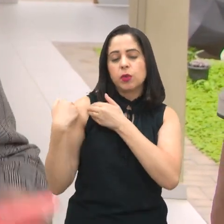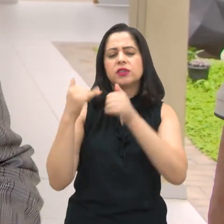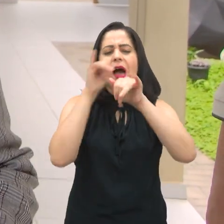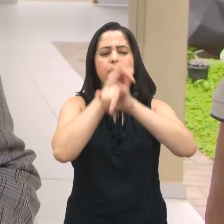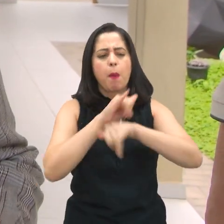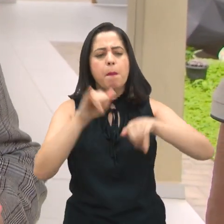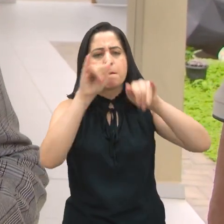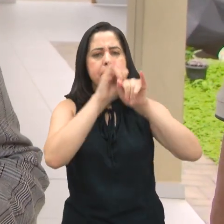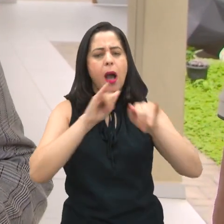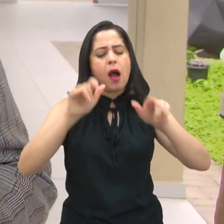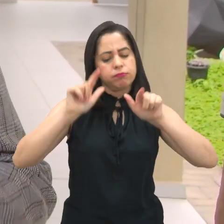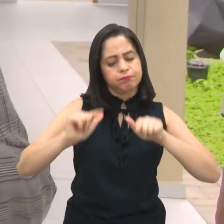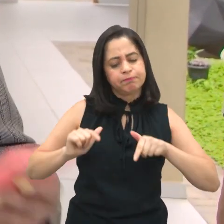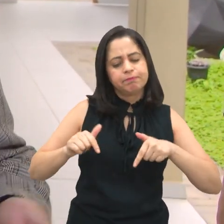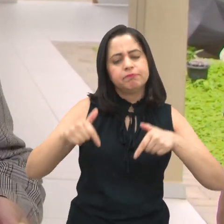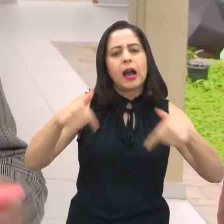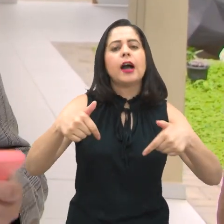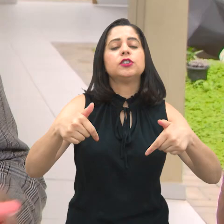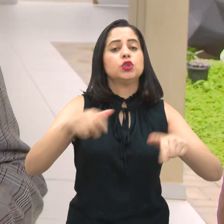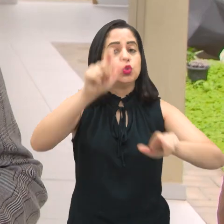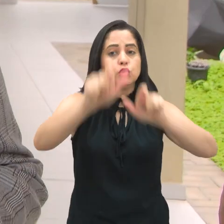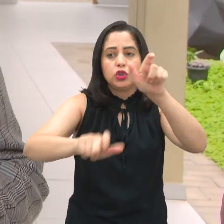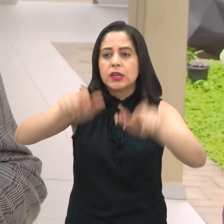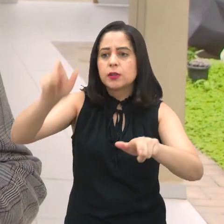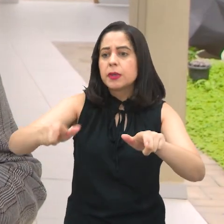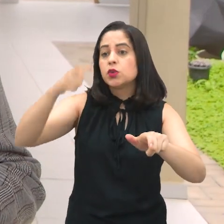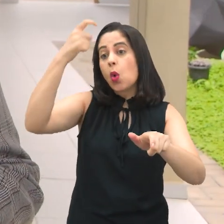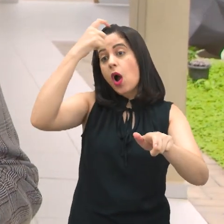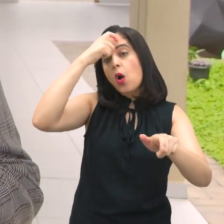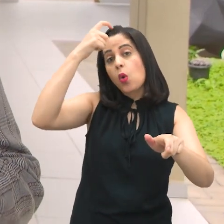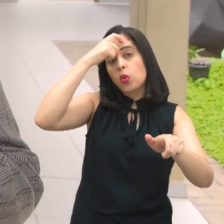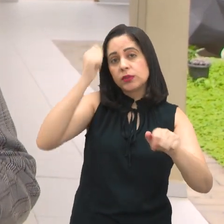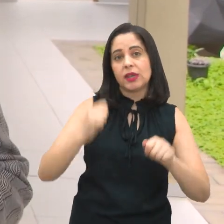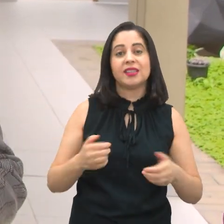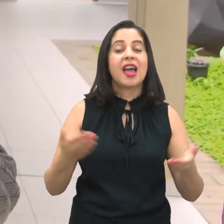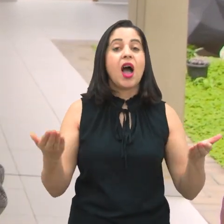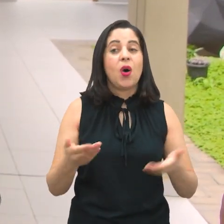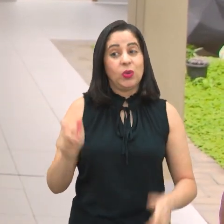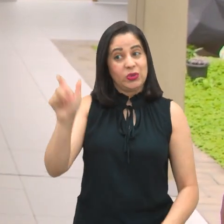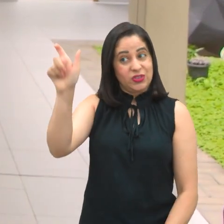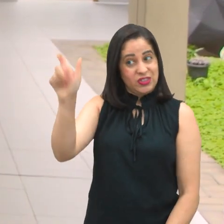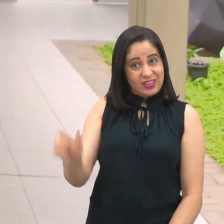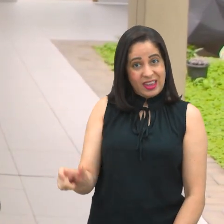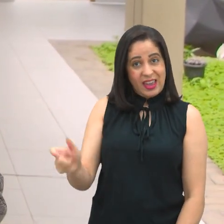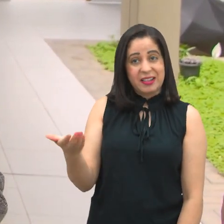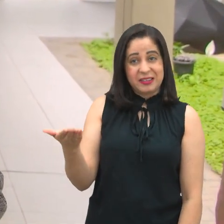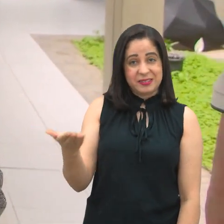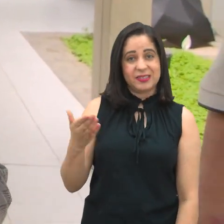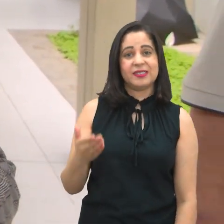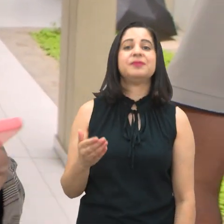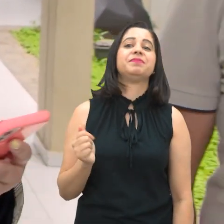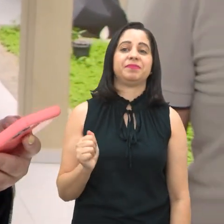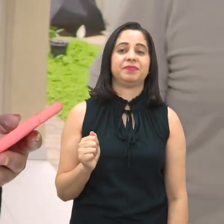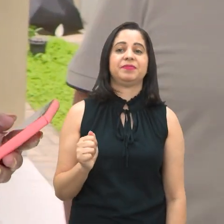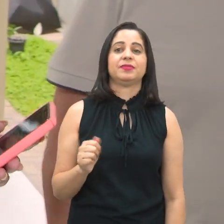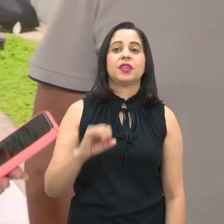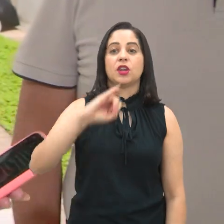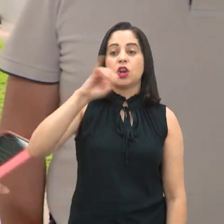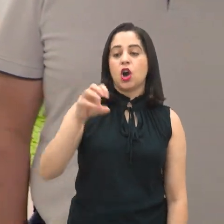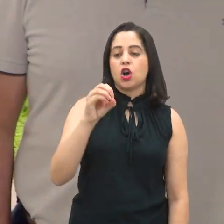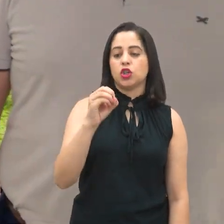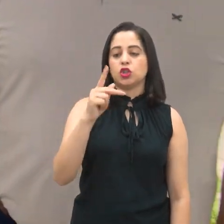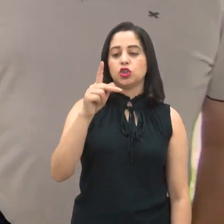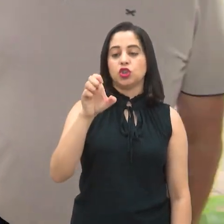promover campanhas que trazem, né, conscientização para a população. E hoje, quem me ajuda a trazer mais informações sobre isso é o Dr.